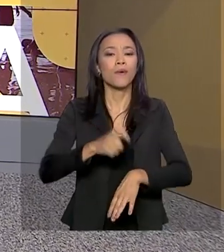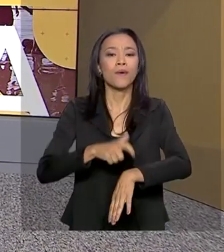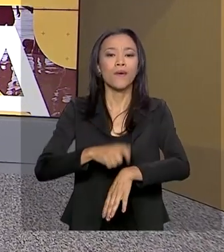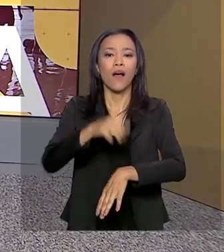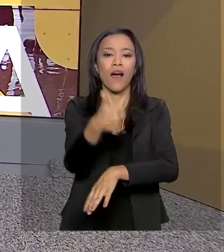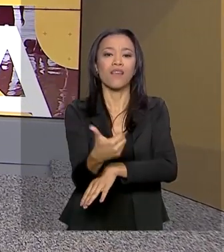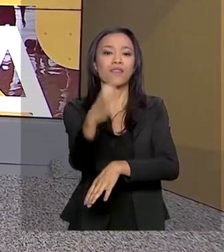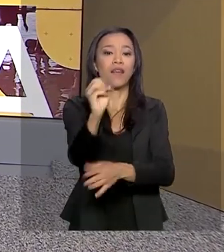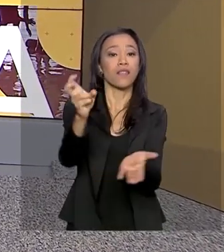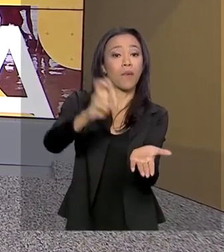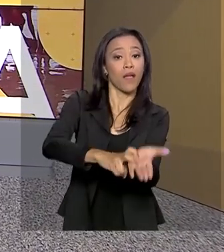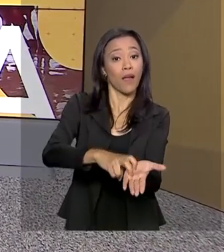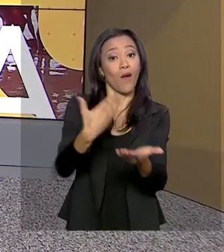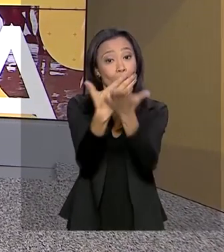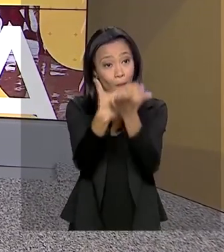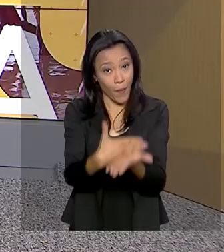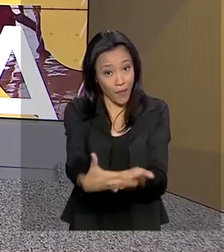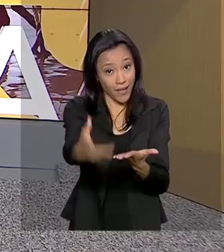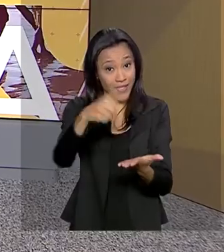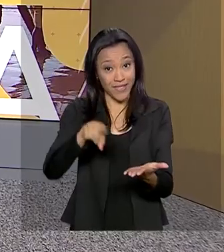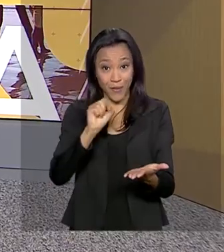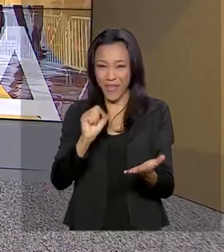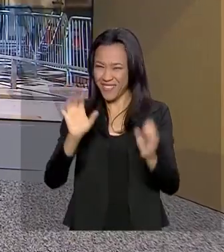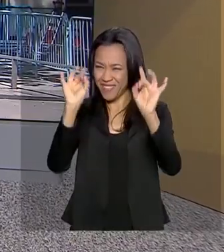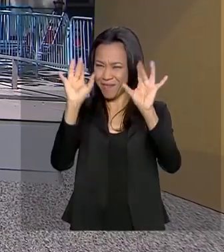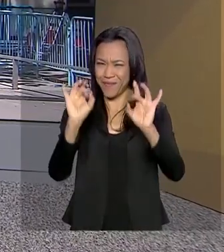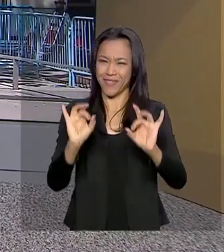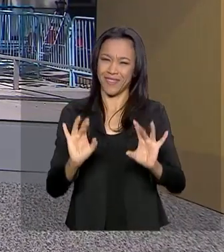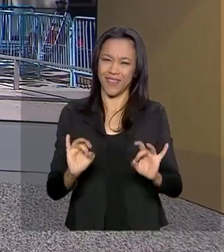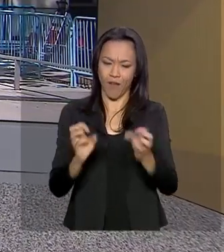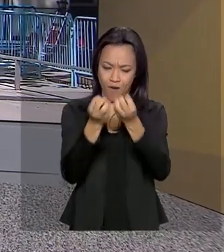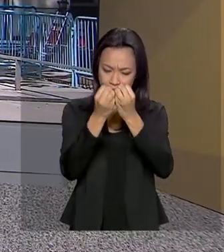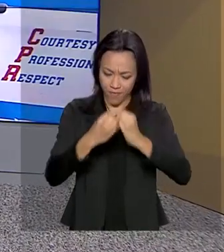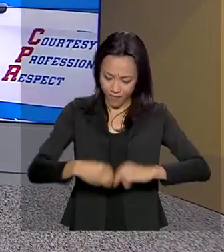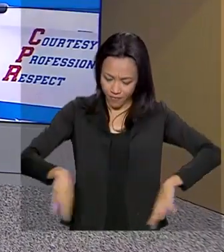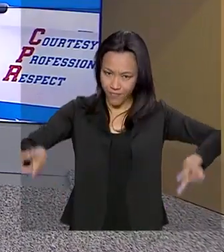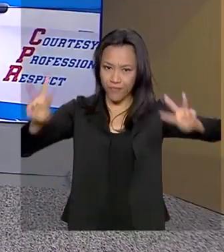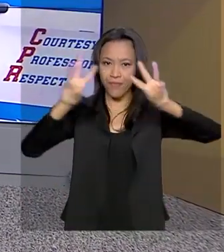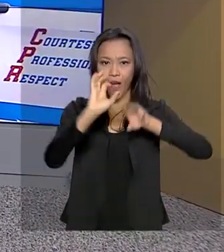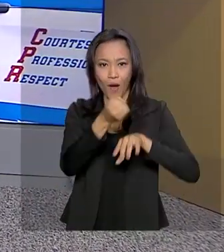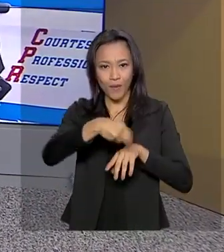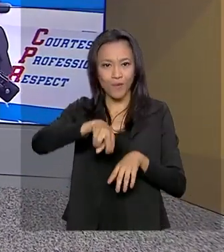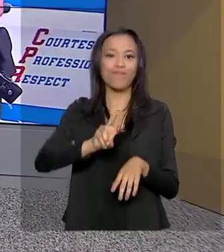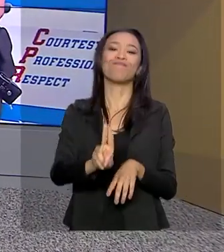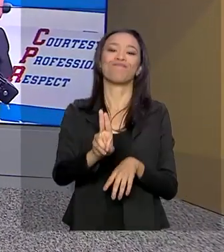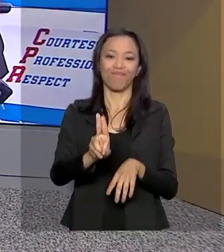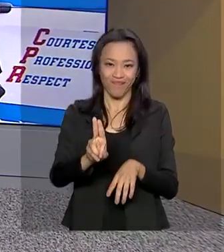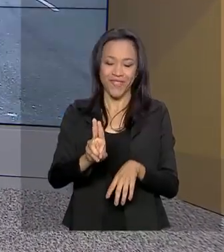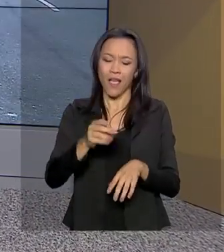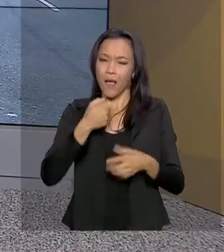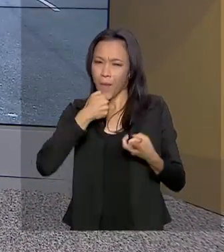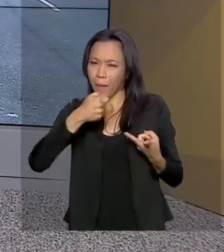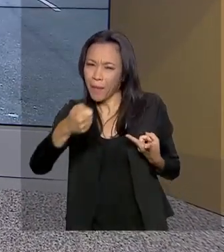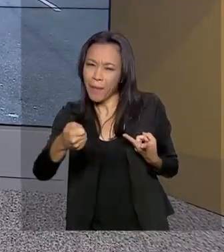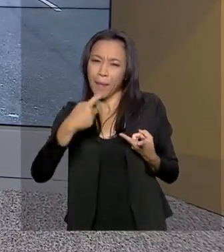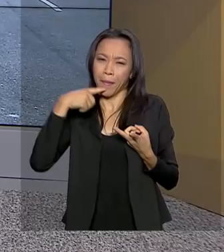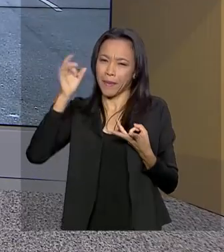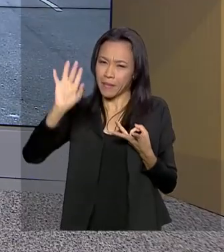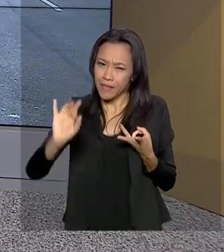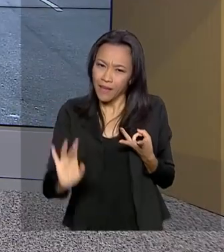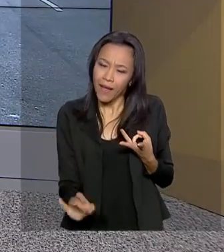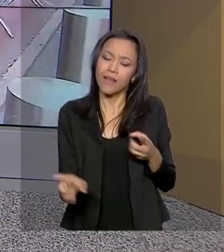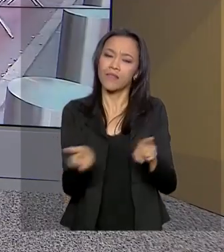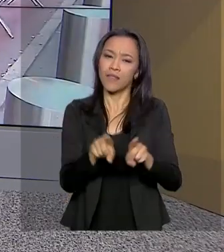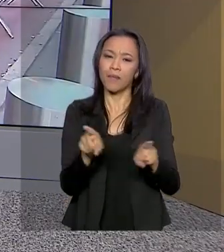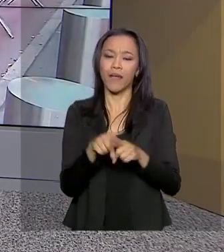10 horas da manhã começa nossa cobertura especial da assembléia geral das nações unidas com reportagens especiais e